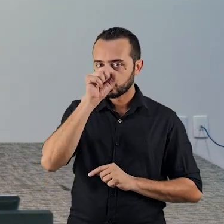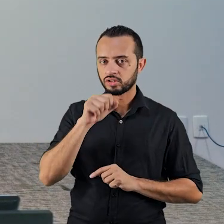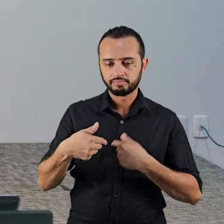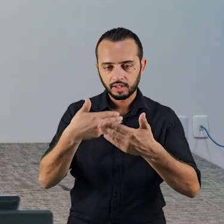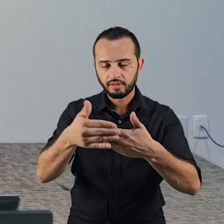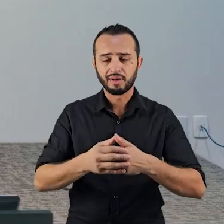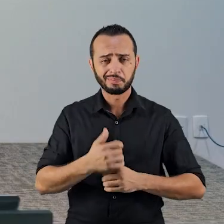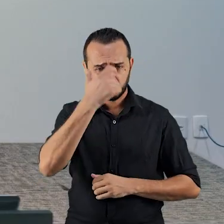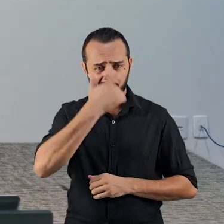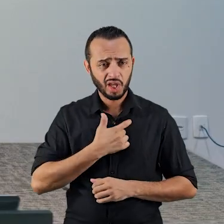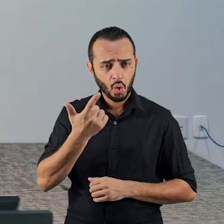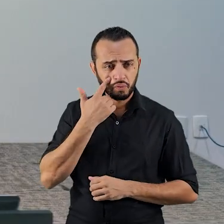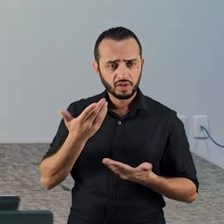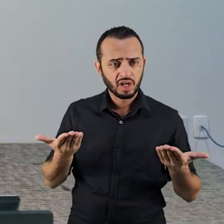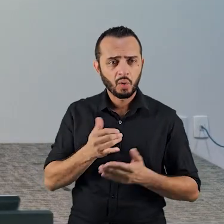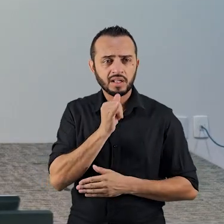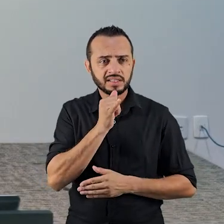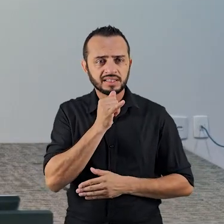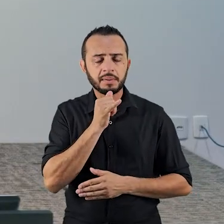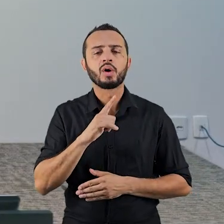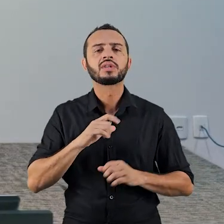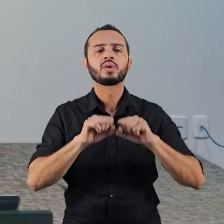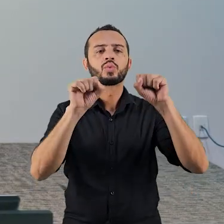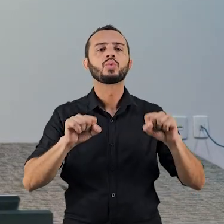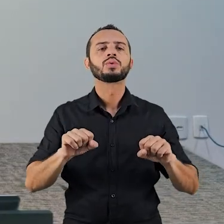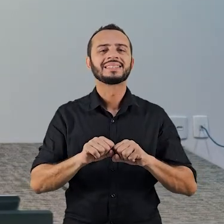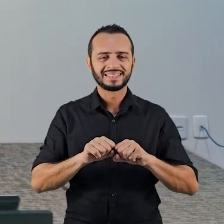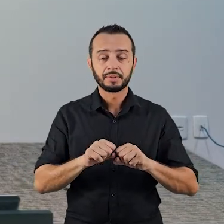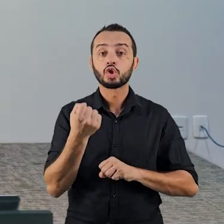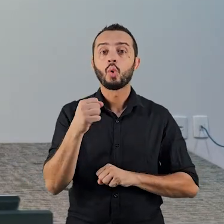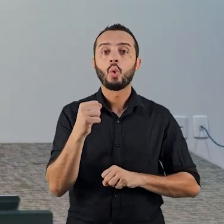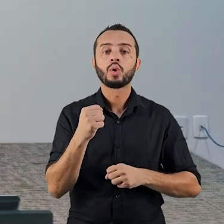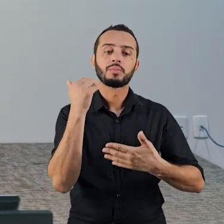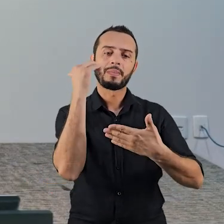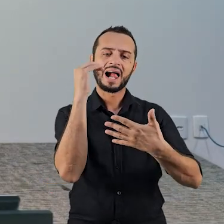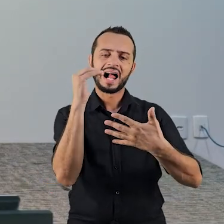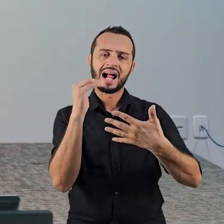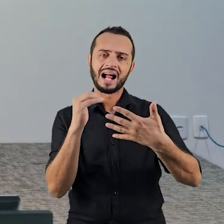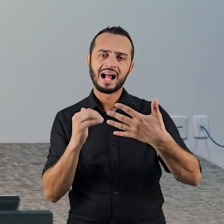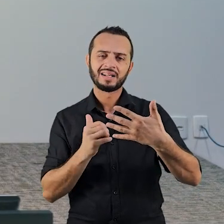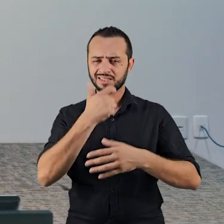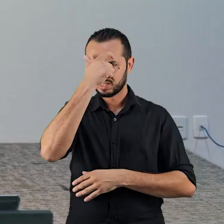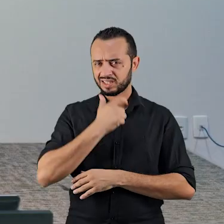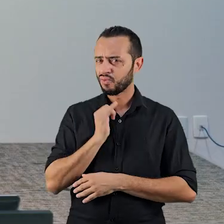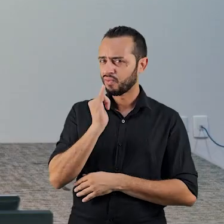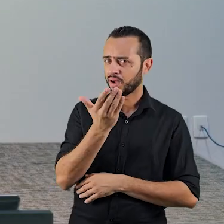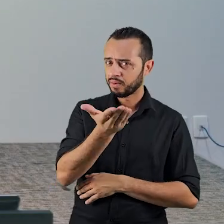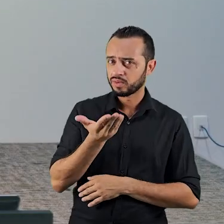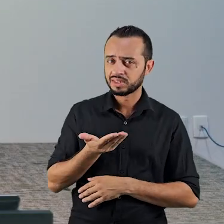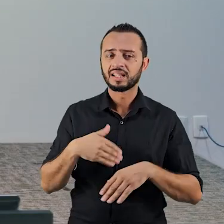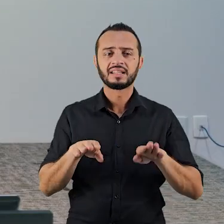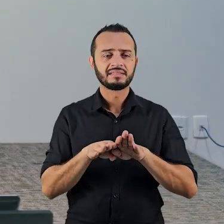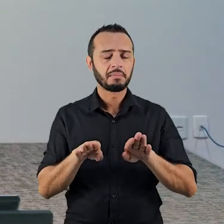vai. Eu vejo que, nesse cenário, eu tenho um sistema de 8 níveis. Tá? Se eu também dizer que